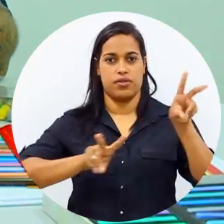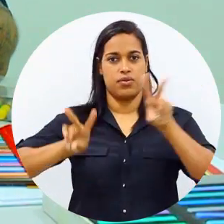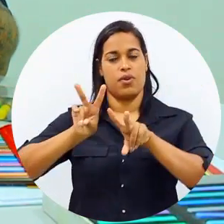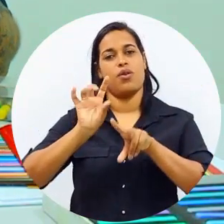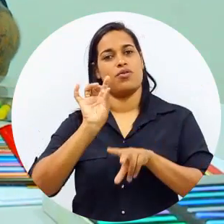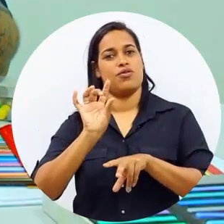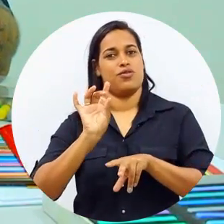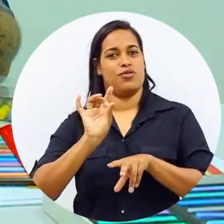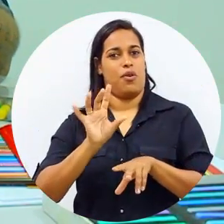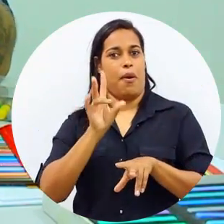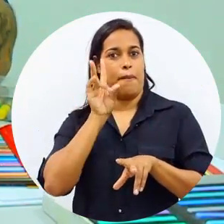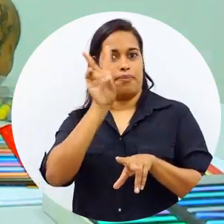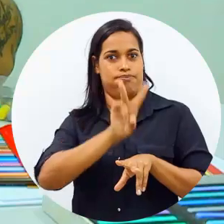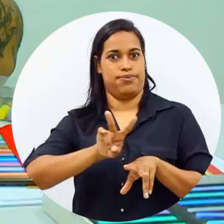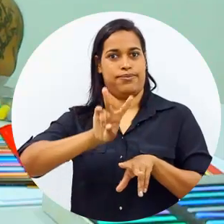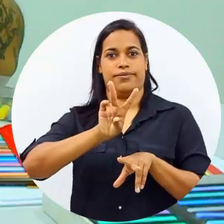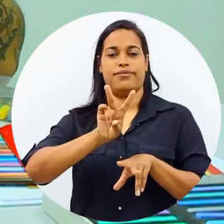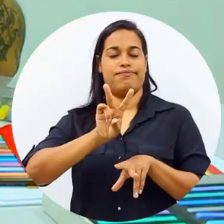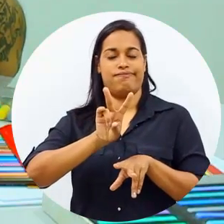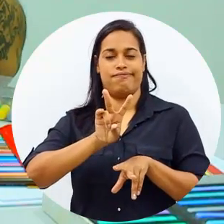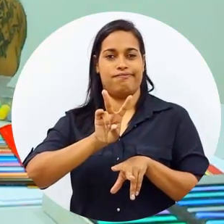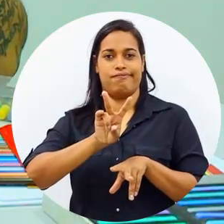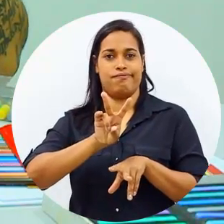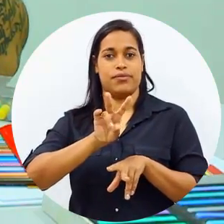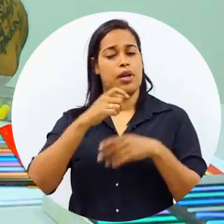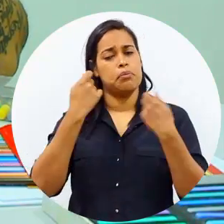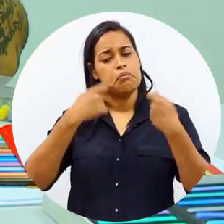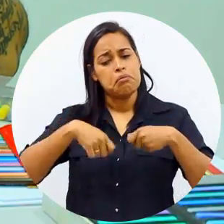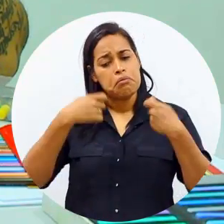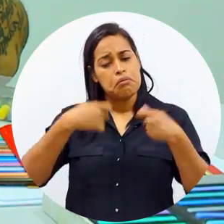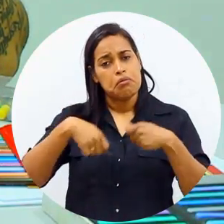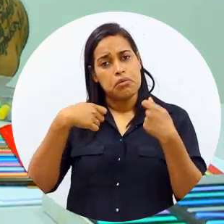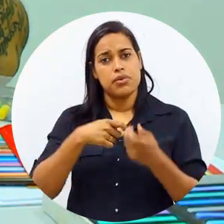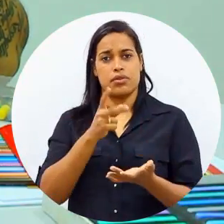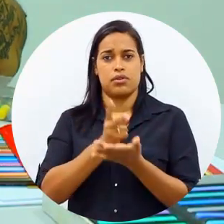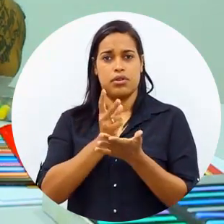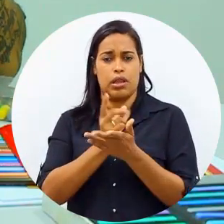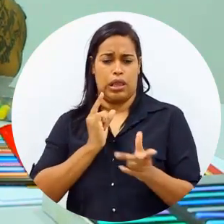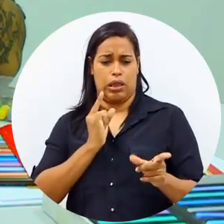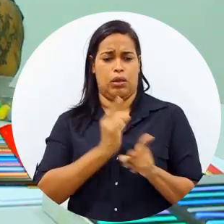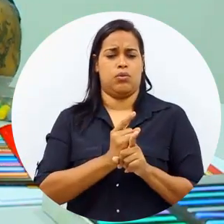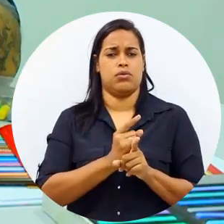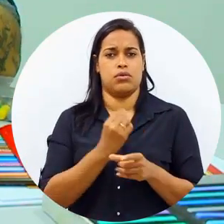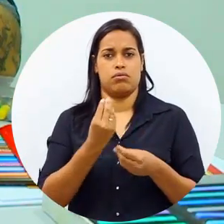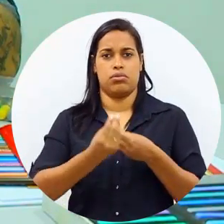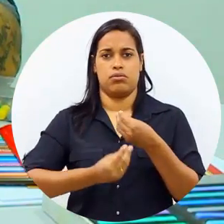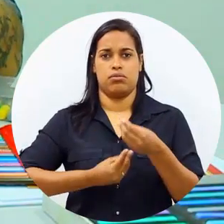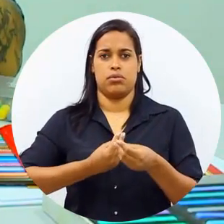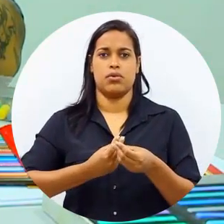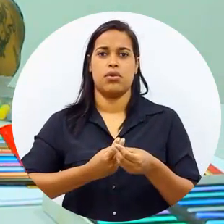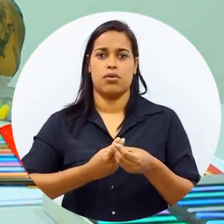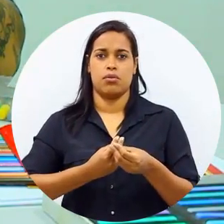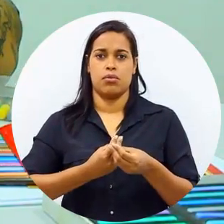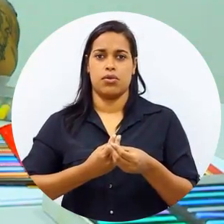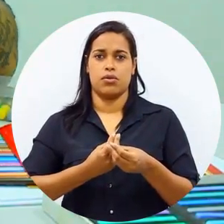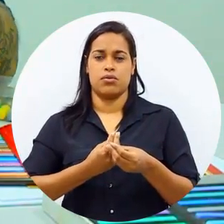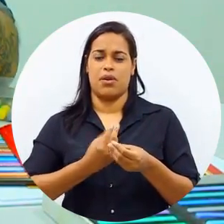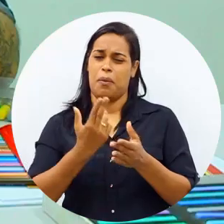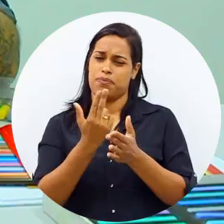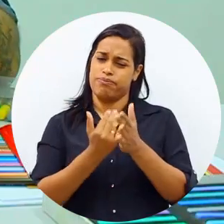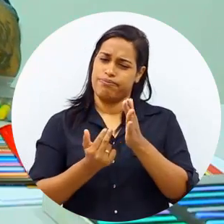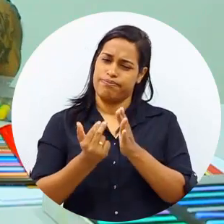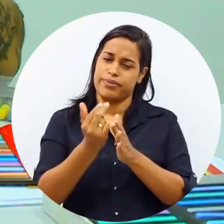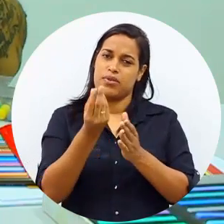em si somente uma mensagem visual. E, portanto, é preciso que a gente encontre uma forma de